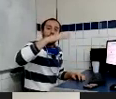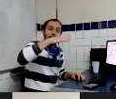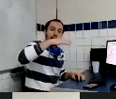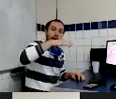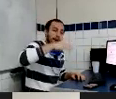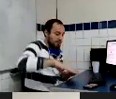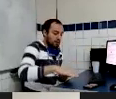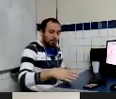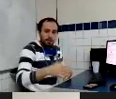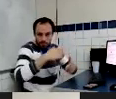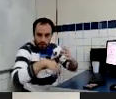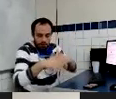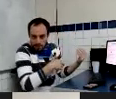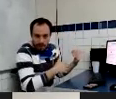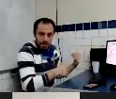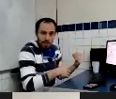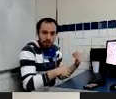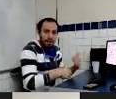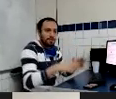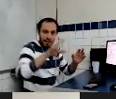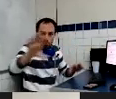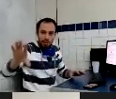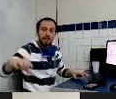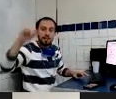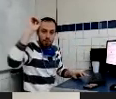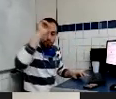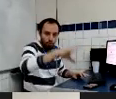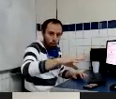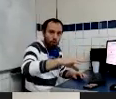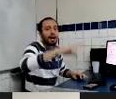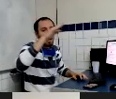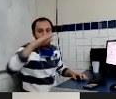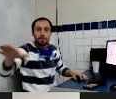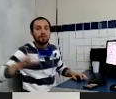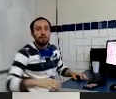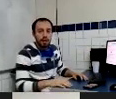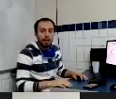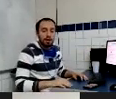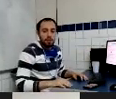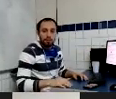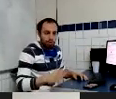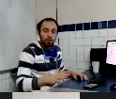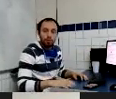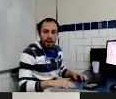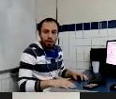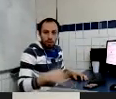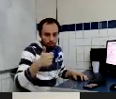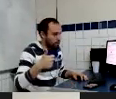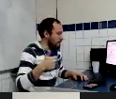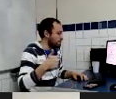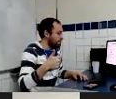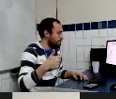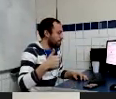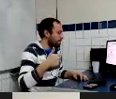que vocês fizeram aí anteriormente. Vai ter o ID, vocês vão colocar lá e vocês vão entrar de novo na aula.